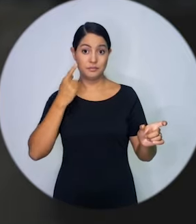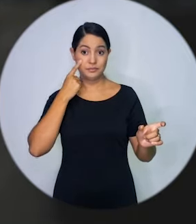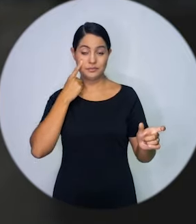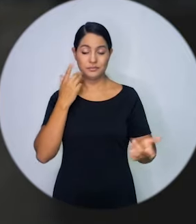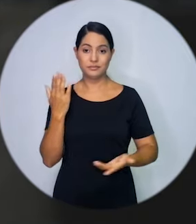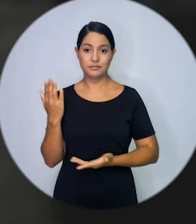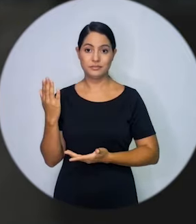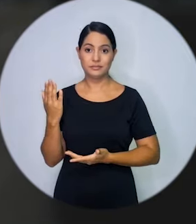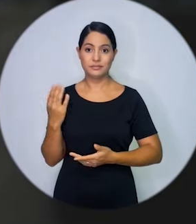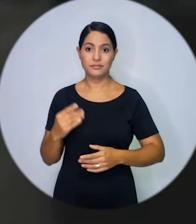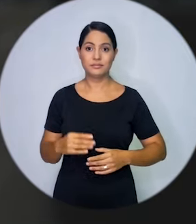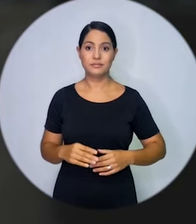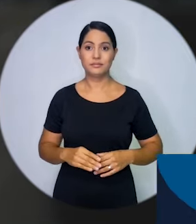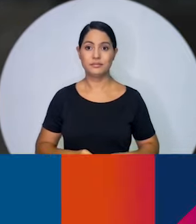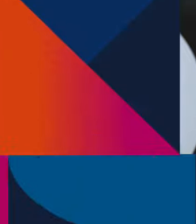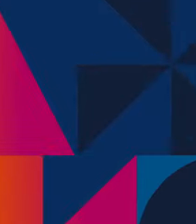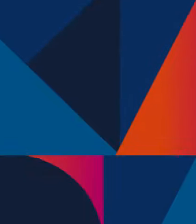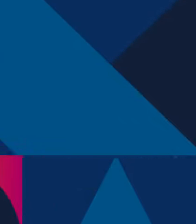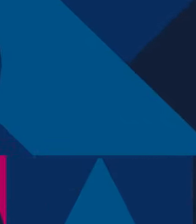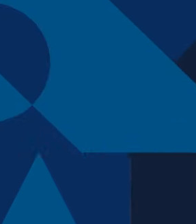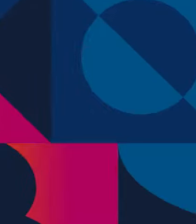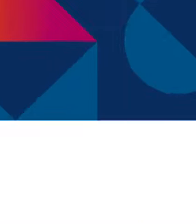Cléia Carpe da Rocha. Acompanhe.